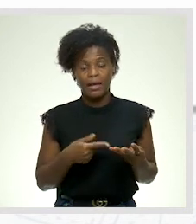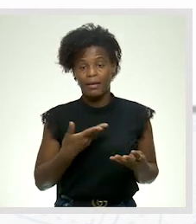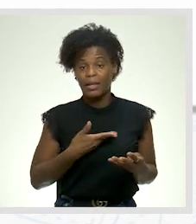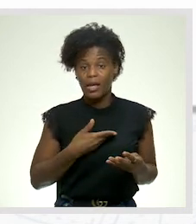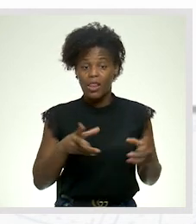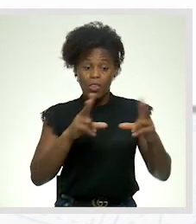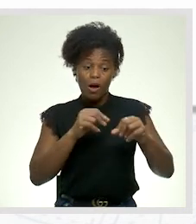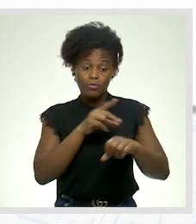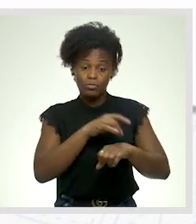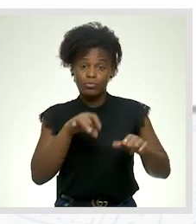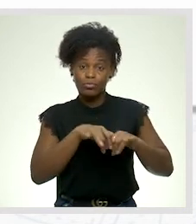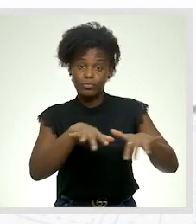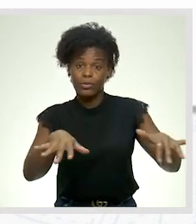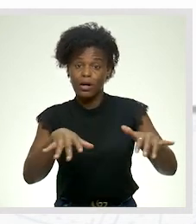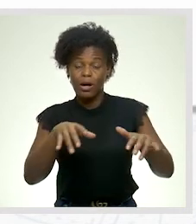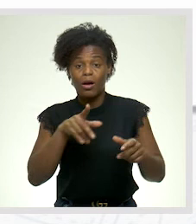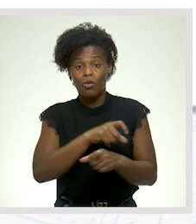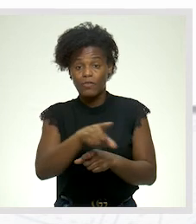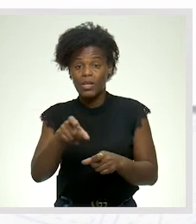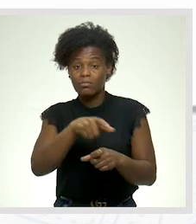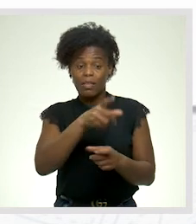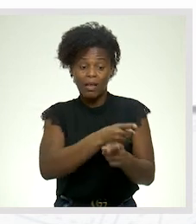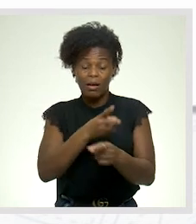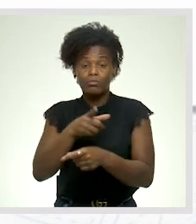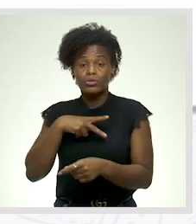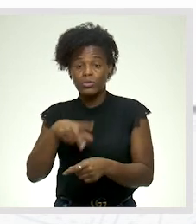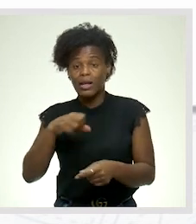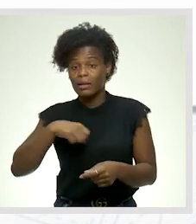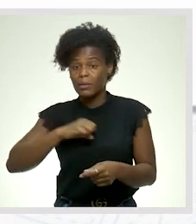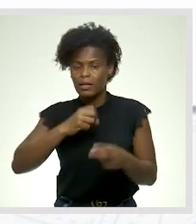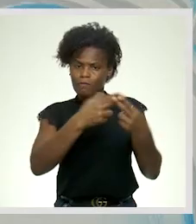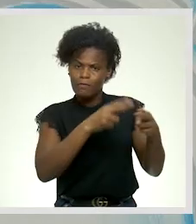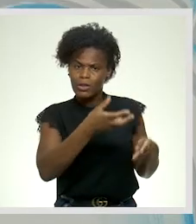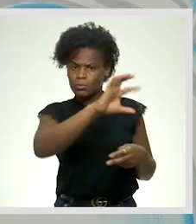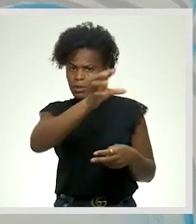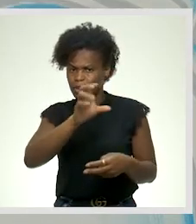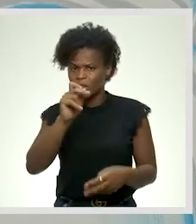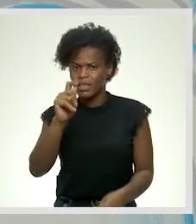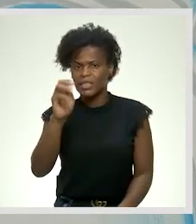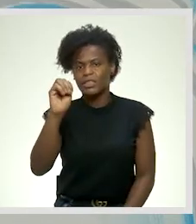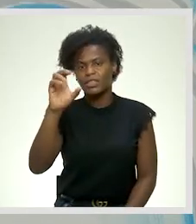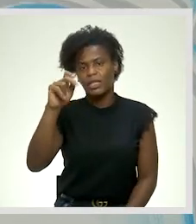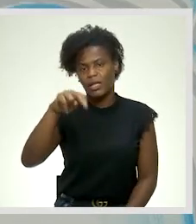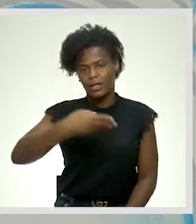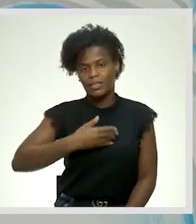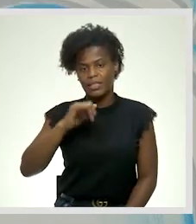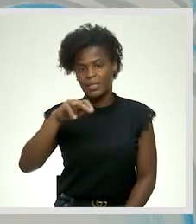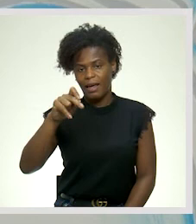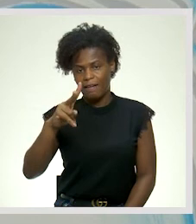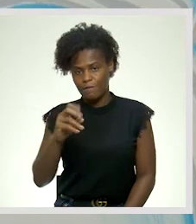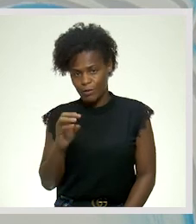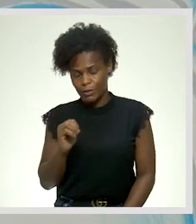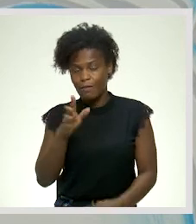de coronavírus ataca Portugal, Alemanha e a maior parte dos países escandinavos. Faça então esse exercício